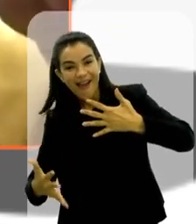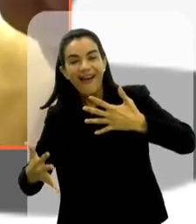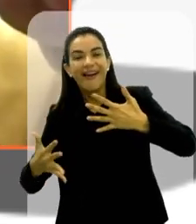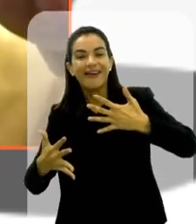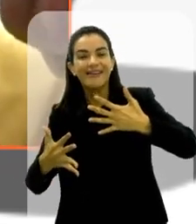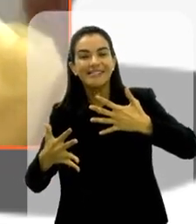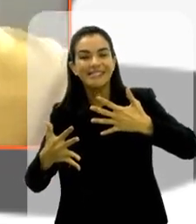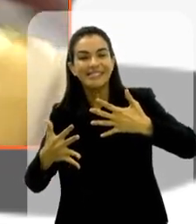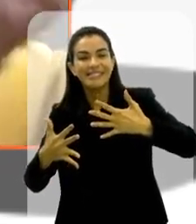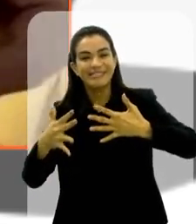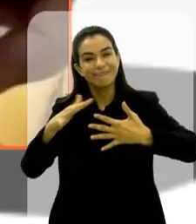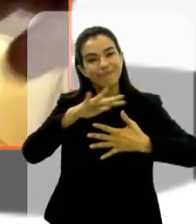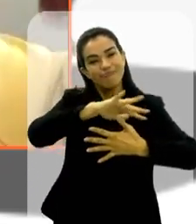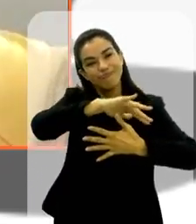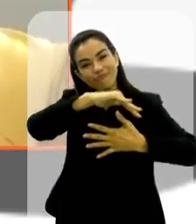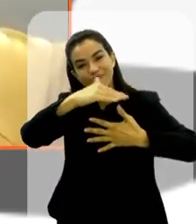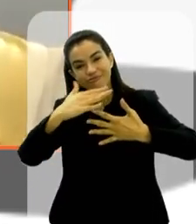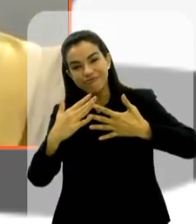onde tinha